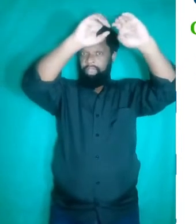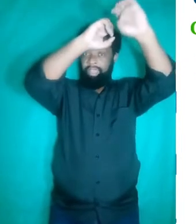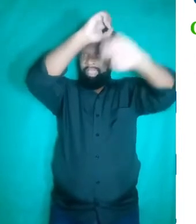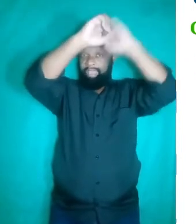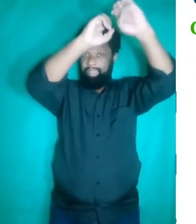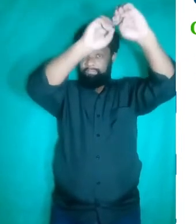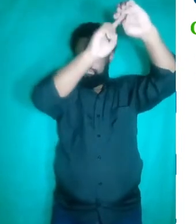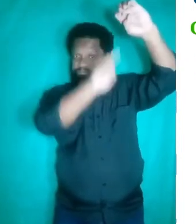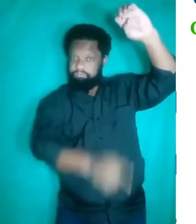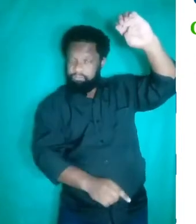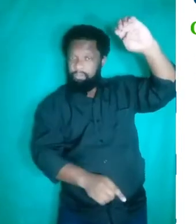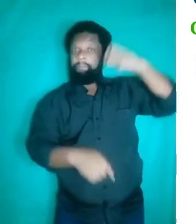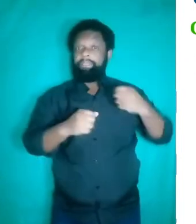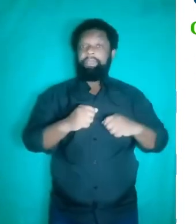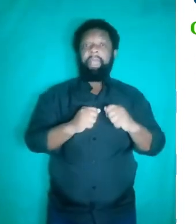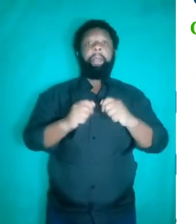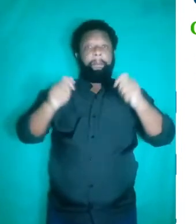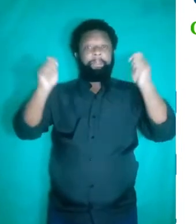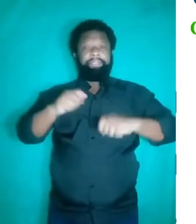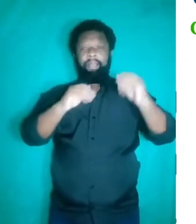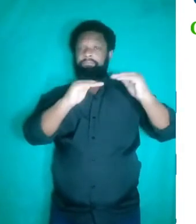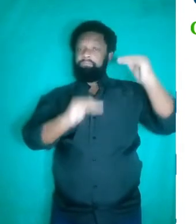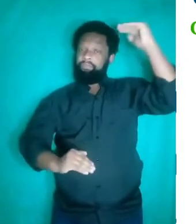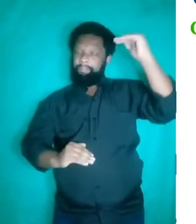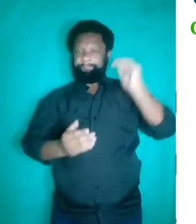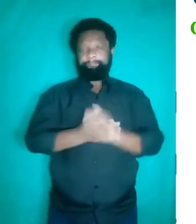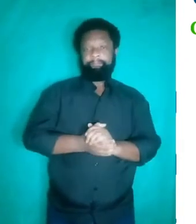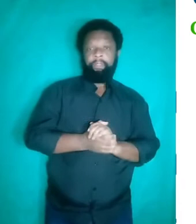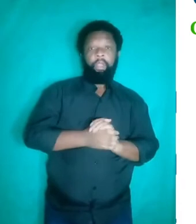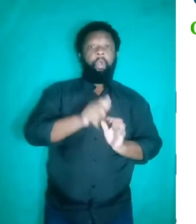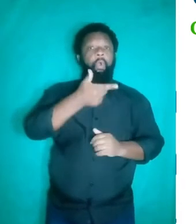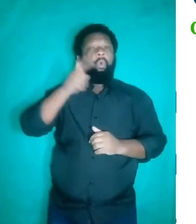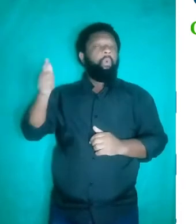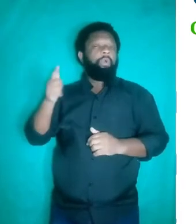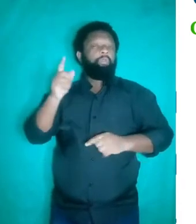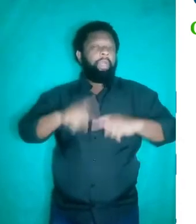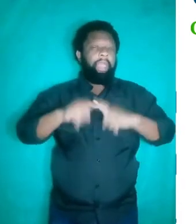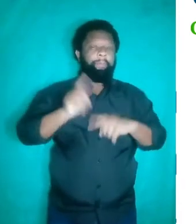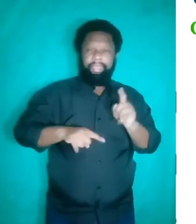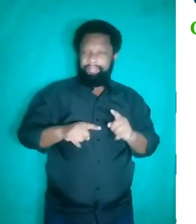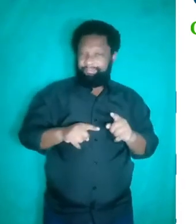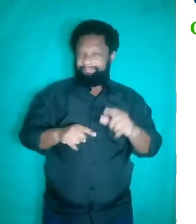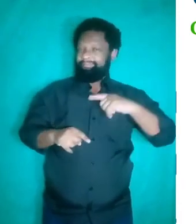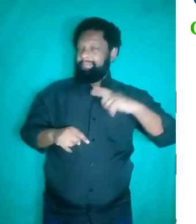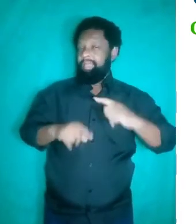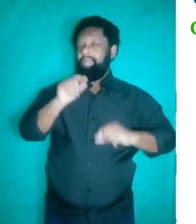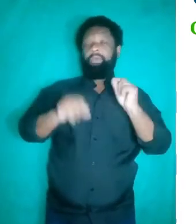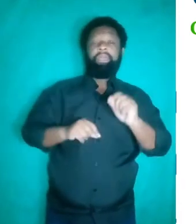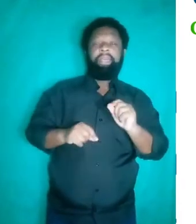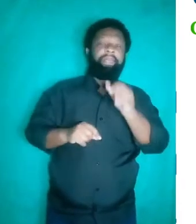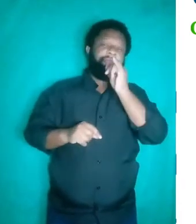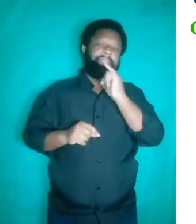de elétrons livres, a corrente, você precisa ter diferença de potencial. Um outro componente que existe na nossa